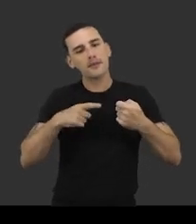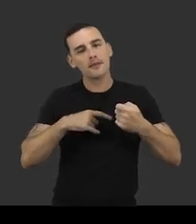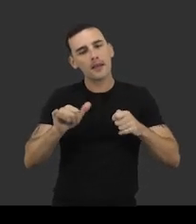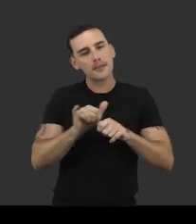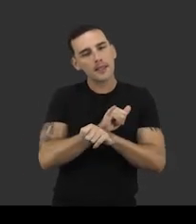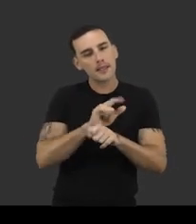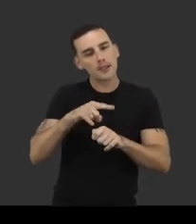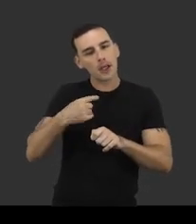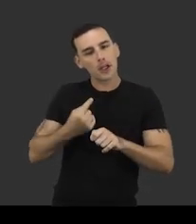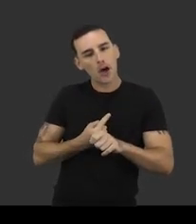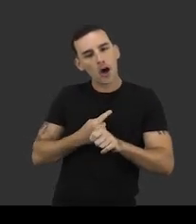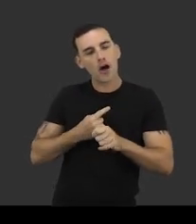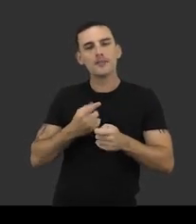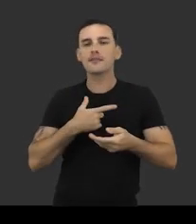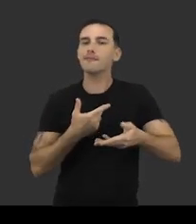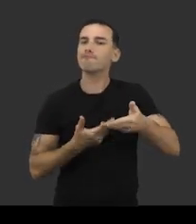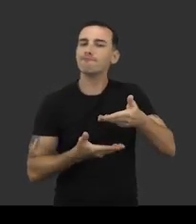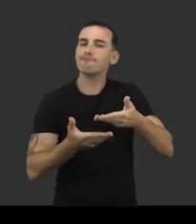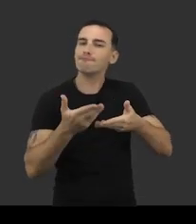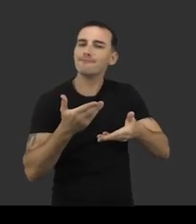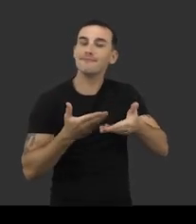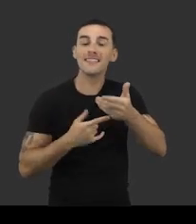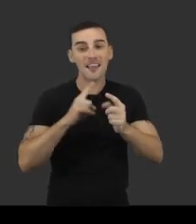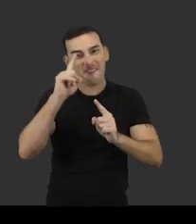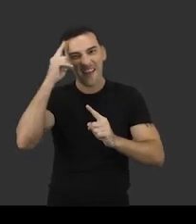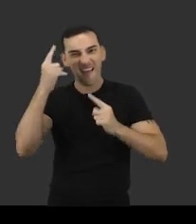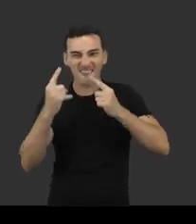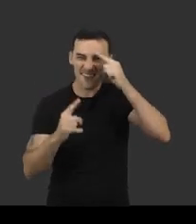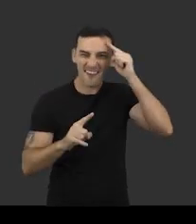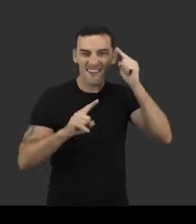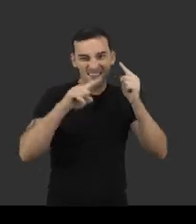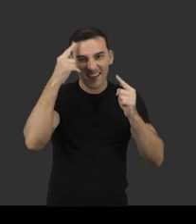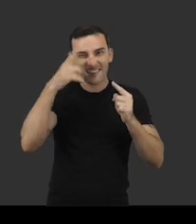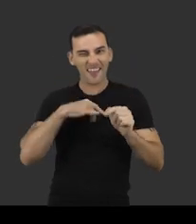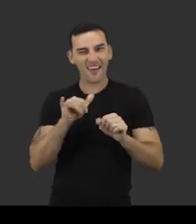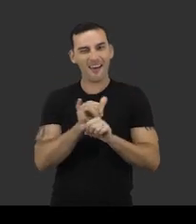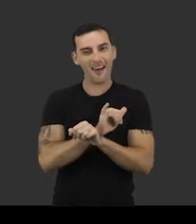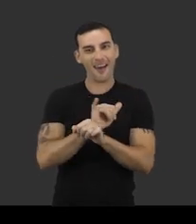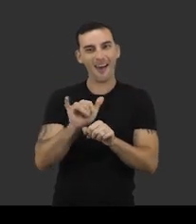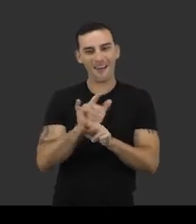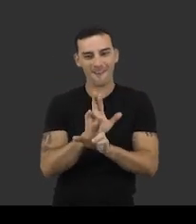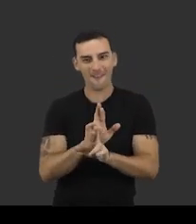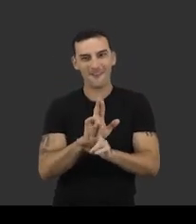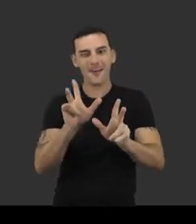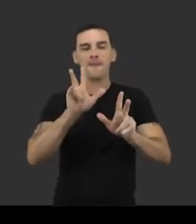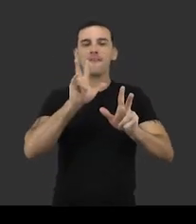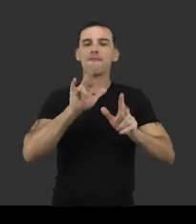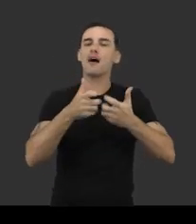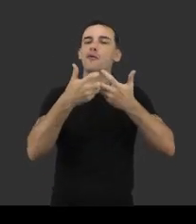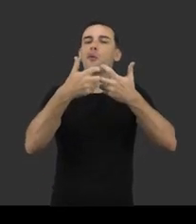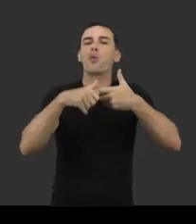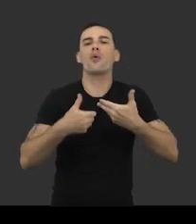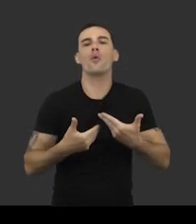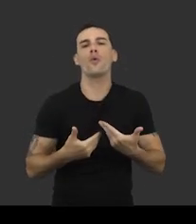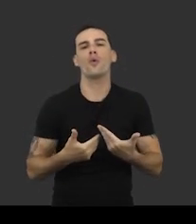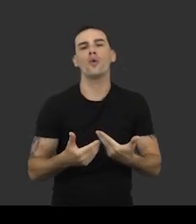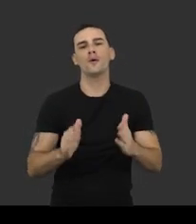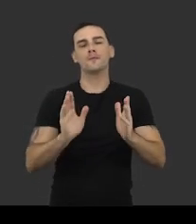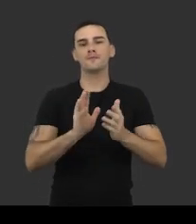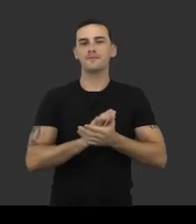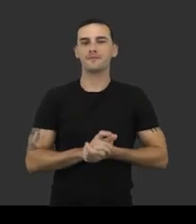criando as nossas, trocando figurinhas, inventando as nossas próprias estratégias e a coisa vai funcionando bem.